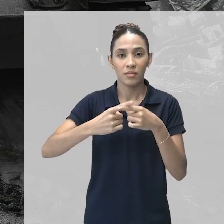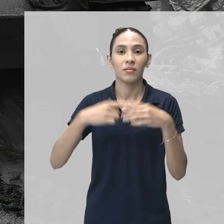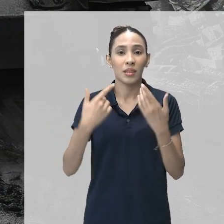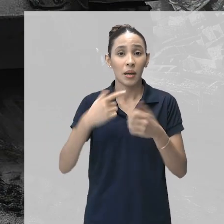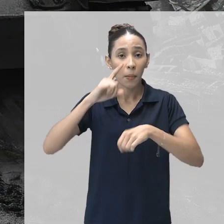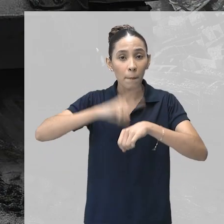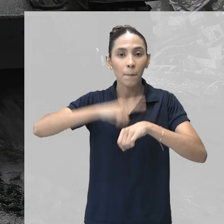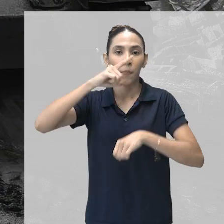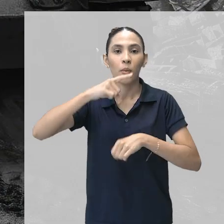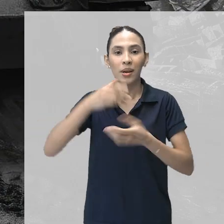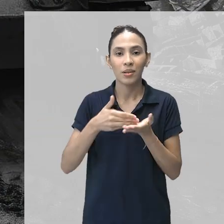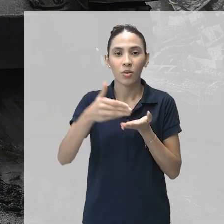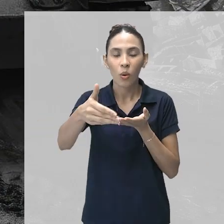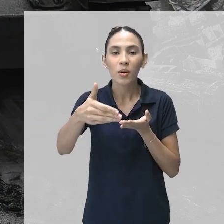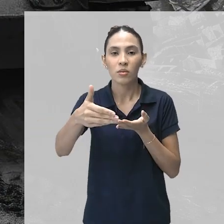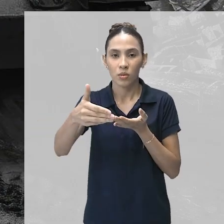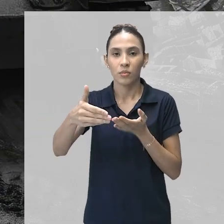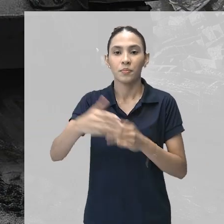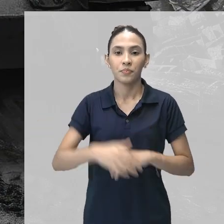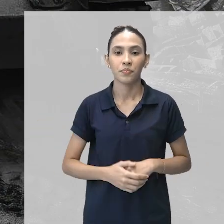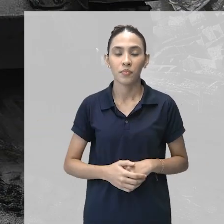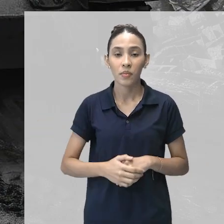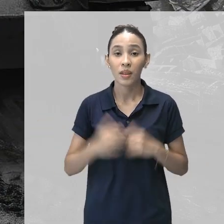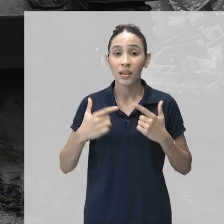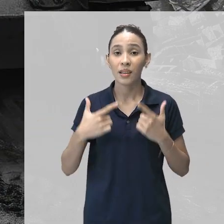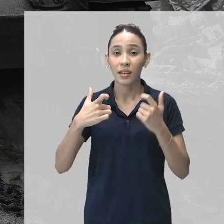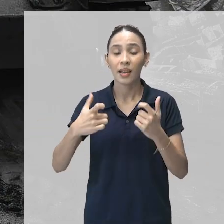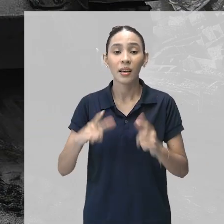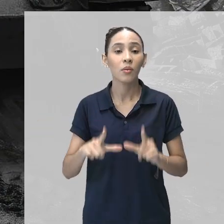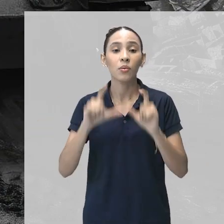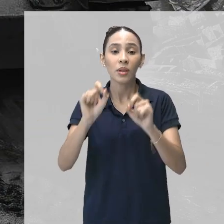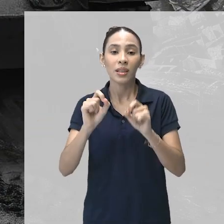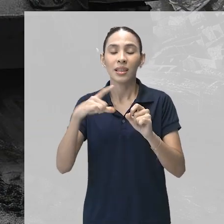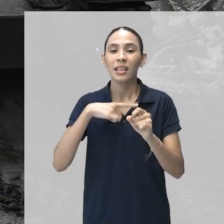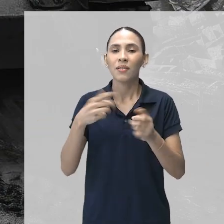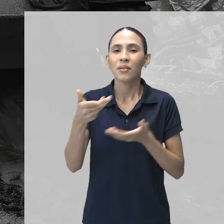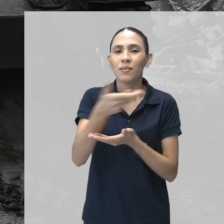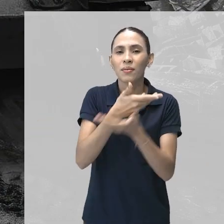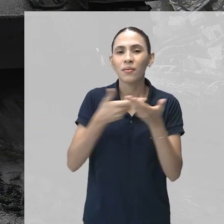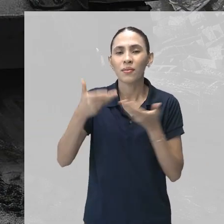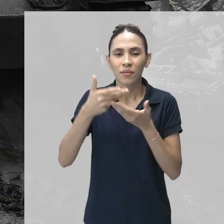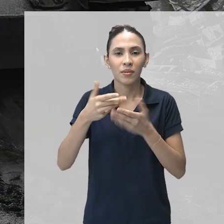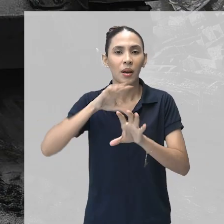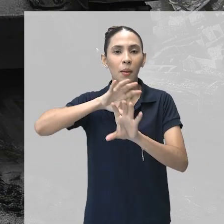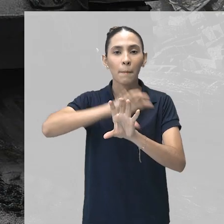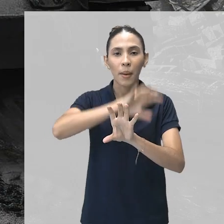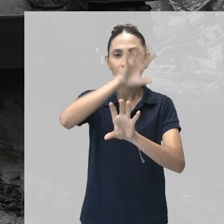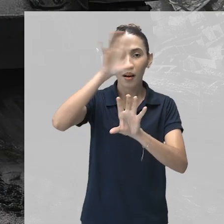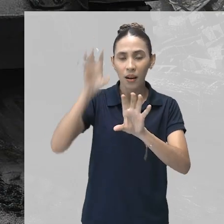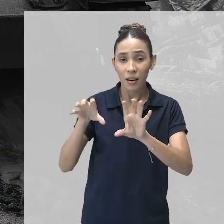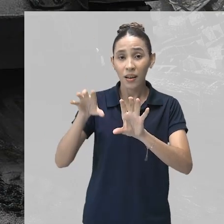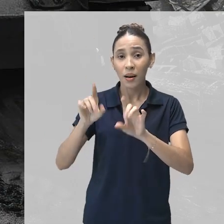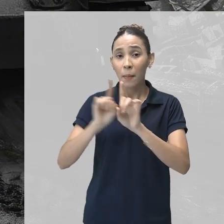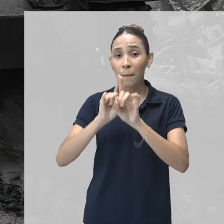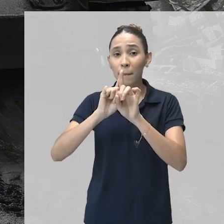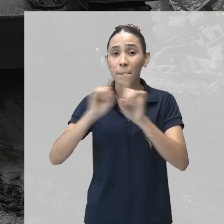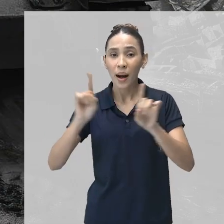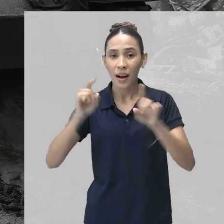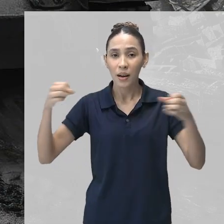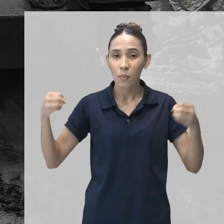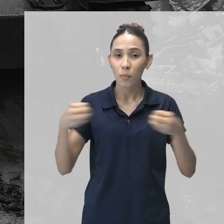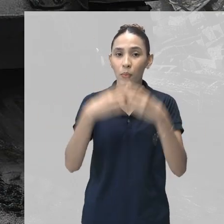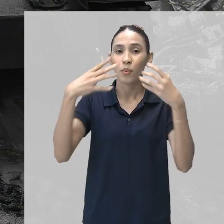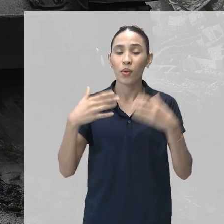ela aconteceu, ela foi a guerra, que envolveu ali vários territórios. E só com a eclosão